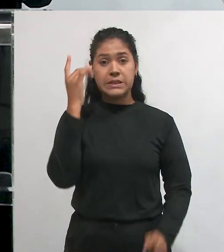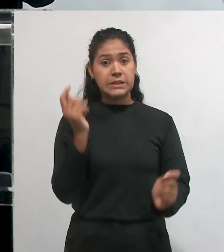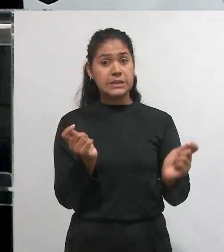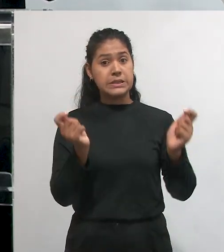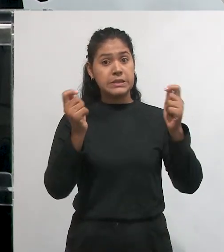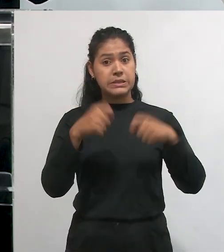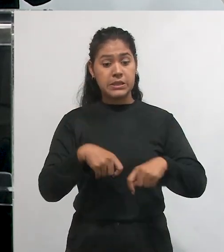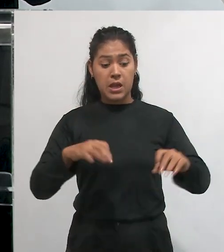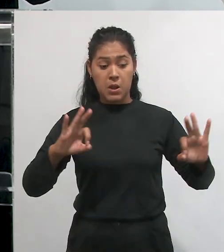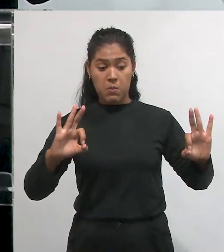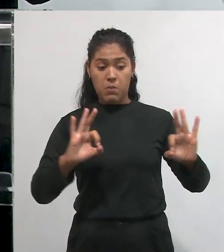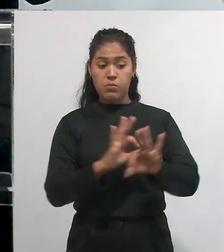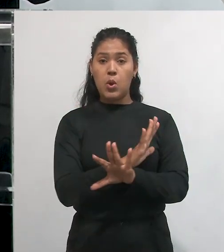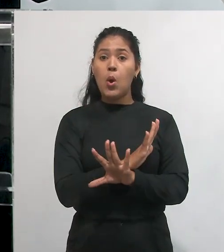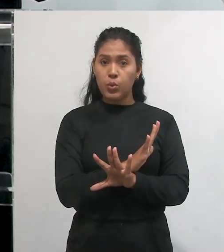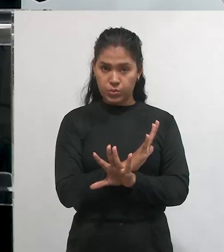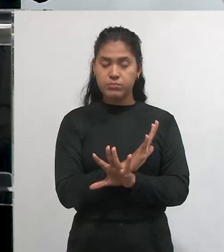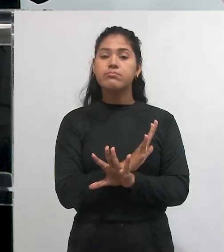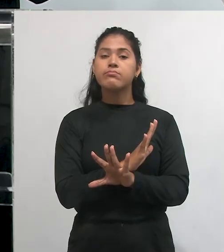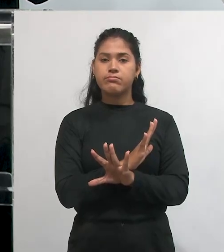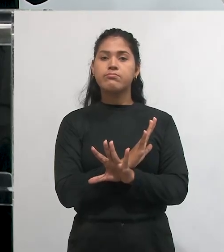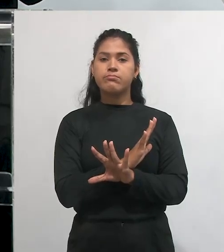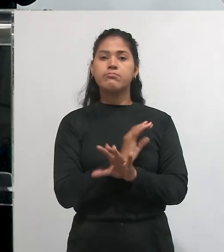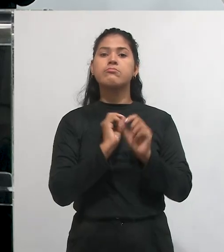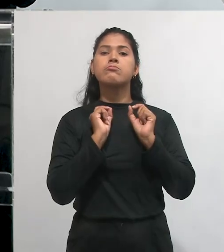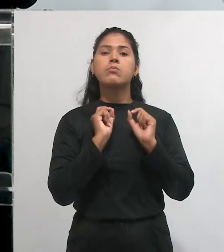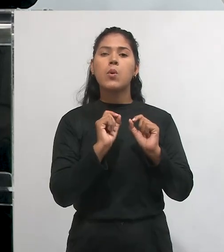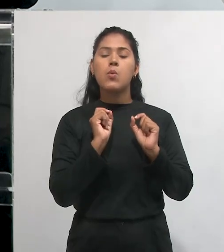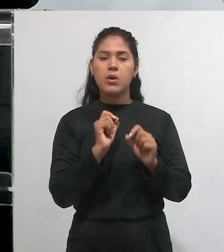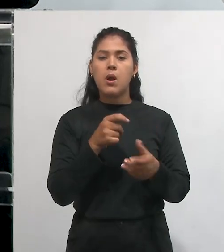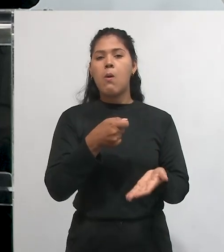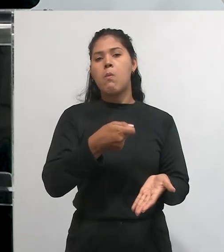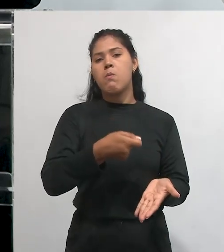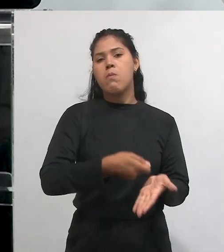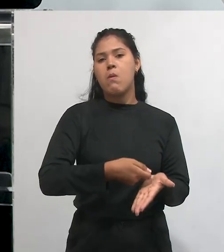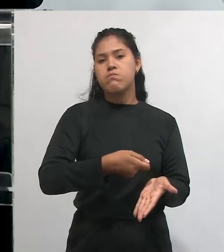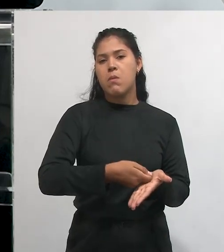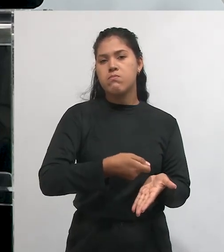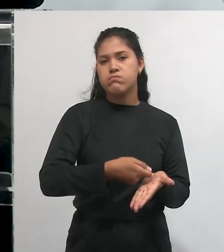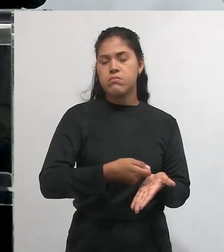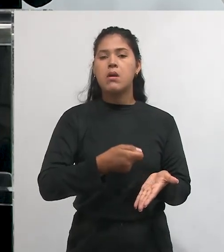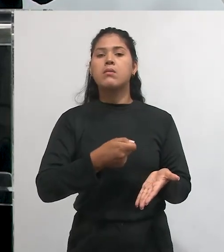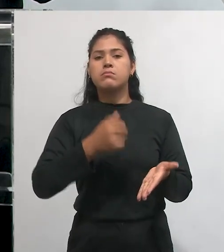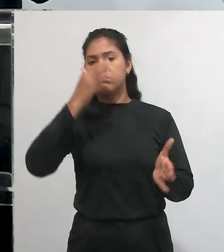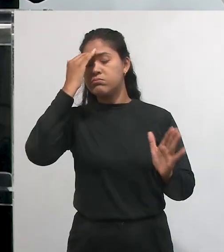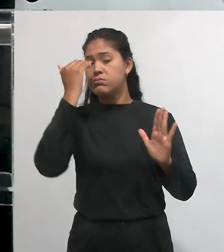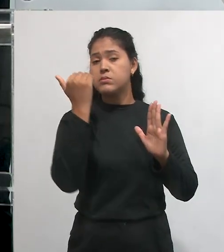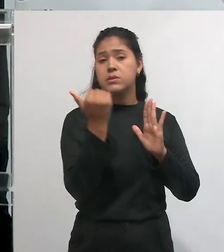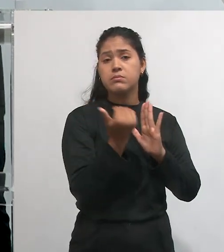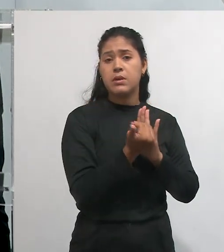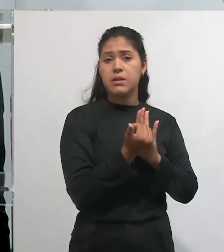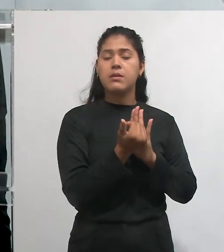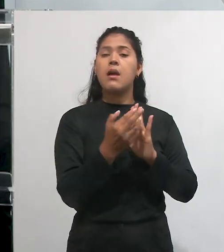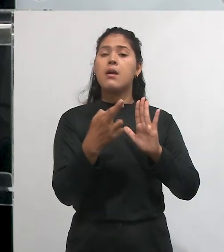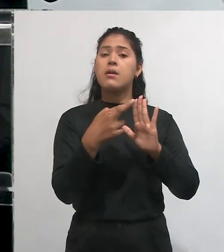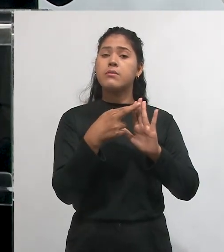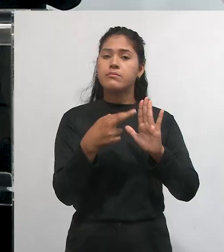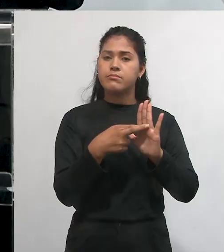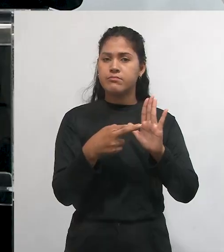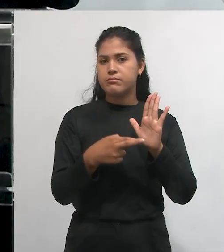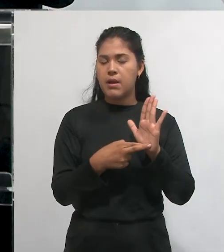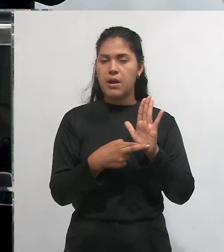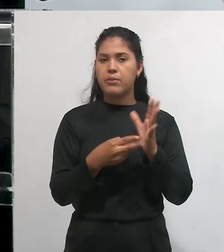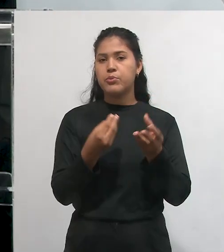preparado, adestrado para cumprir um ordenamento previsto, um